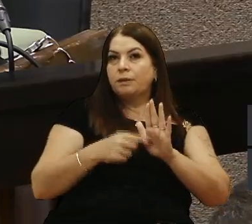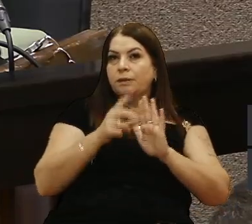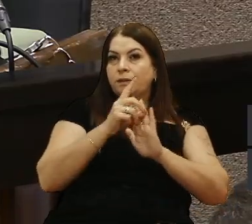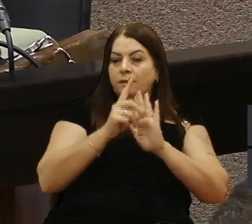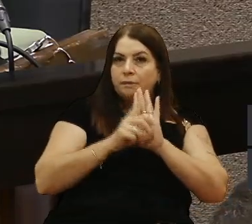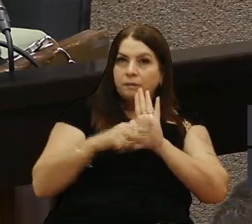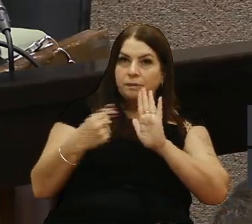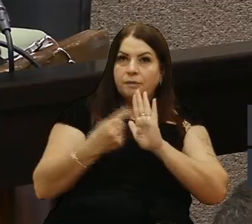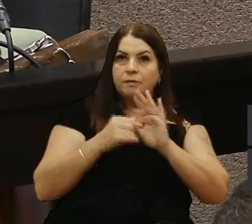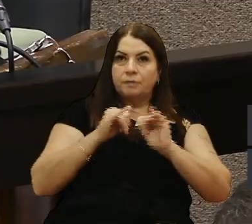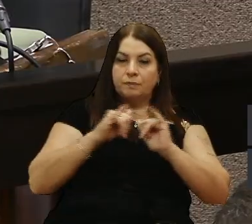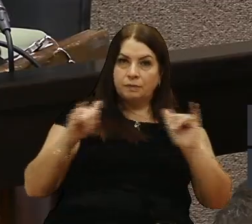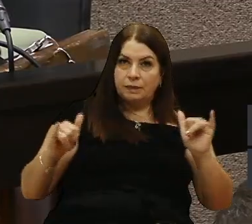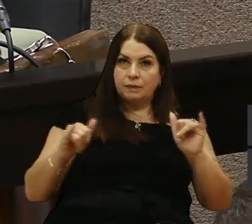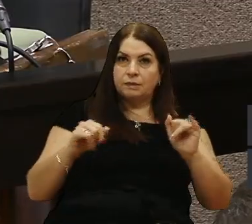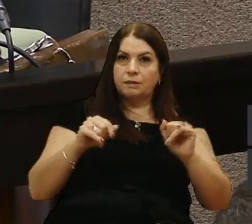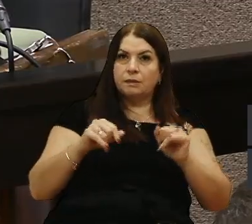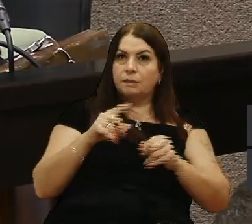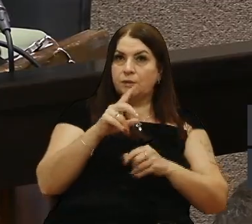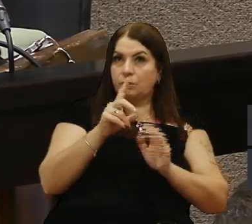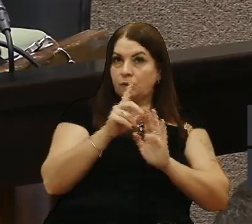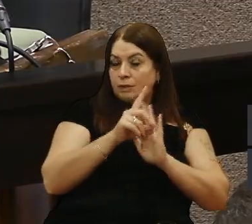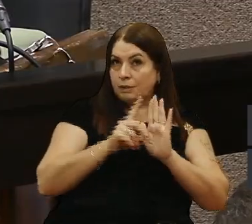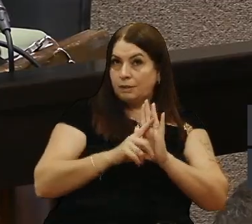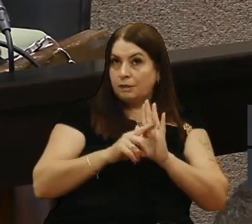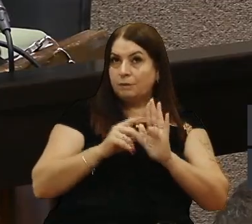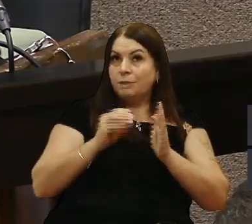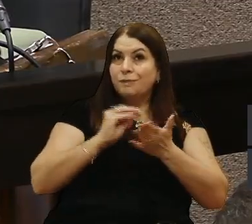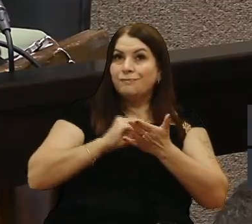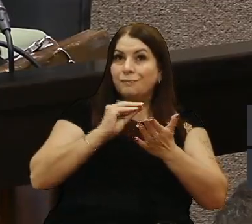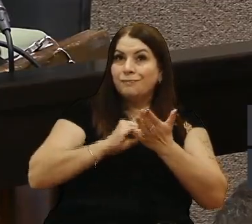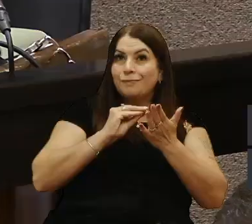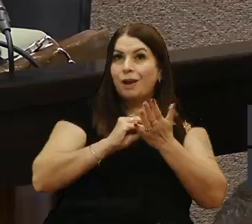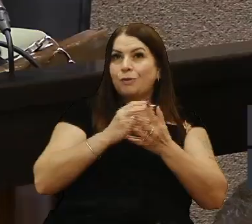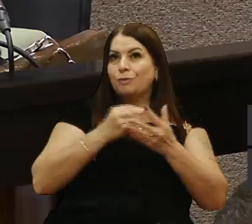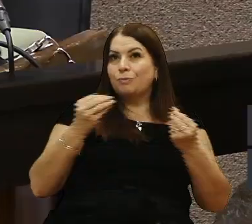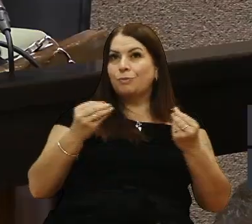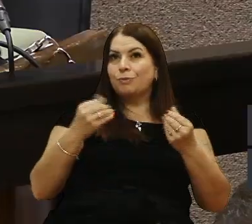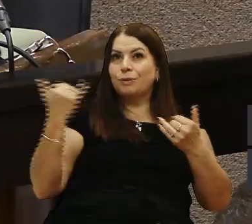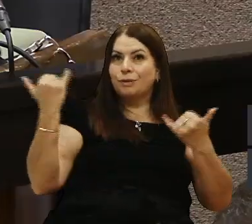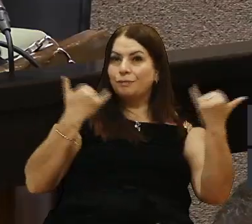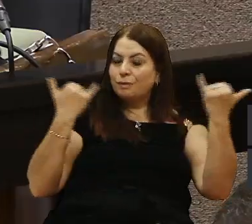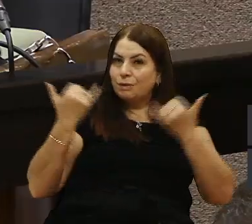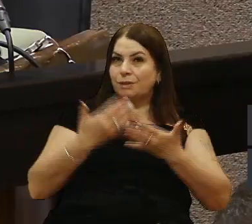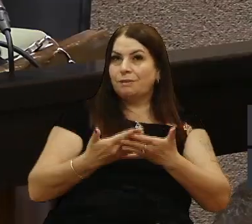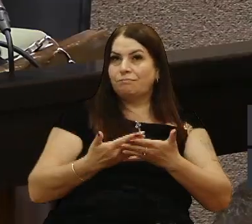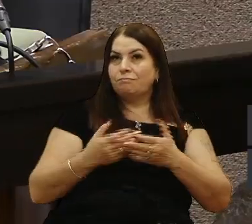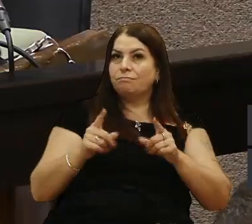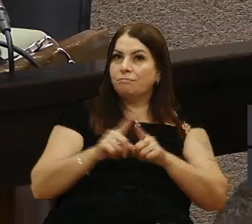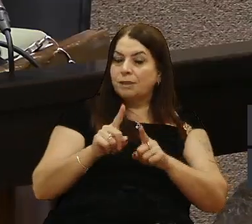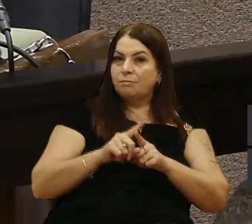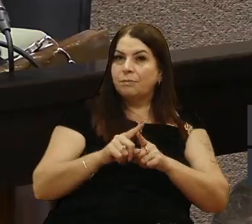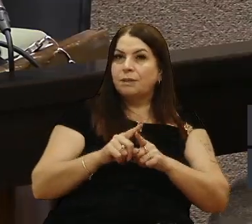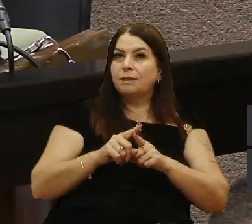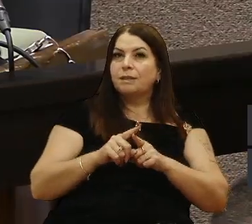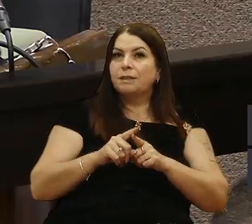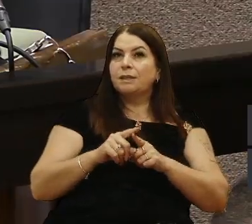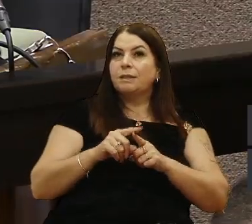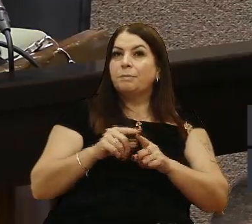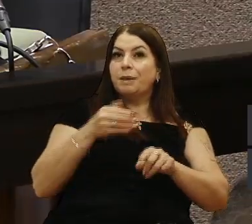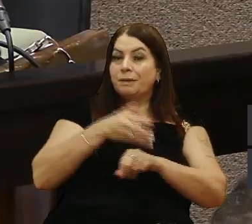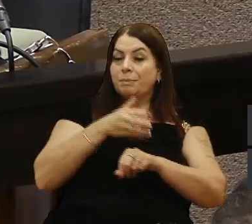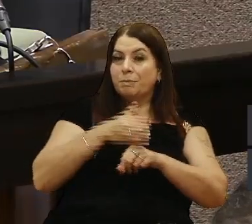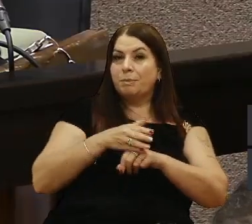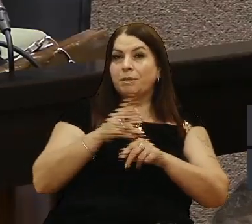decreto, foi noticiado a questão do decreto, mas nos faltam muitas informações, inclusive para membros da